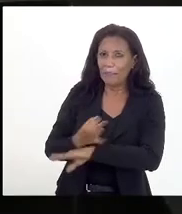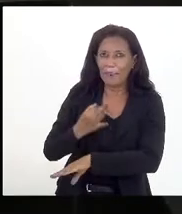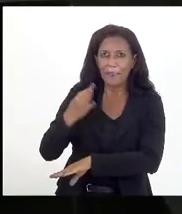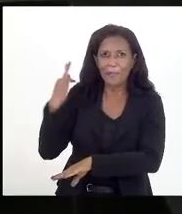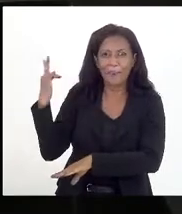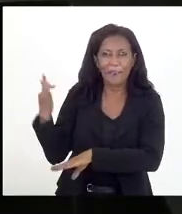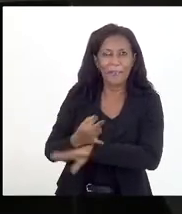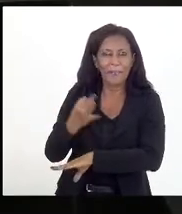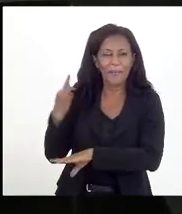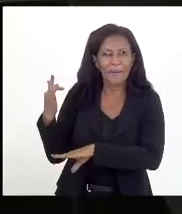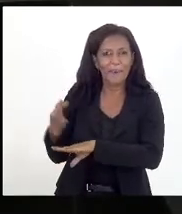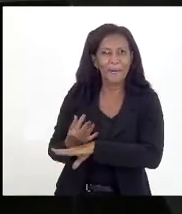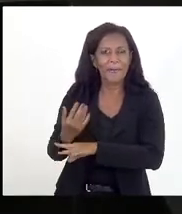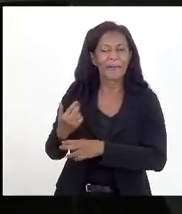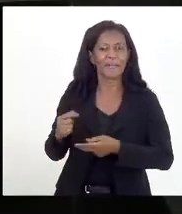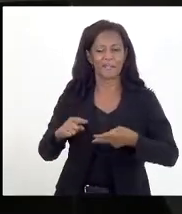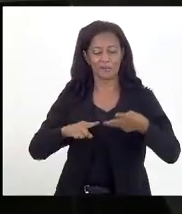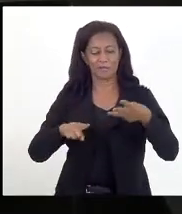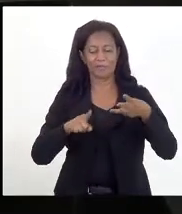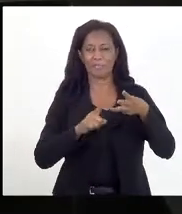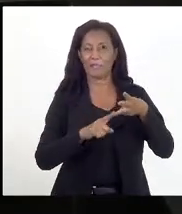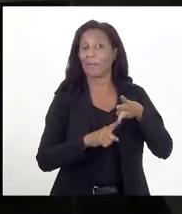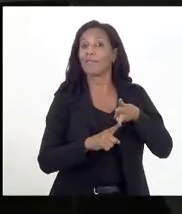a e três propósito